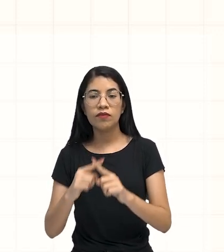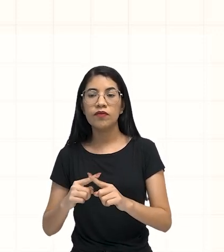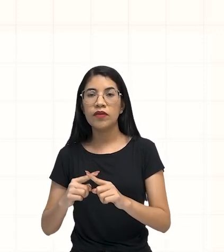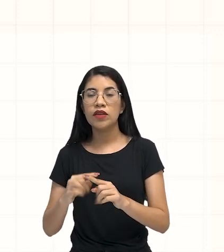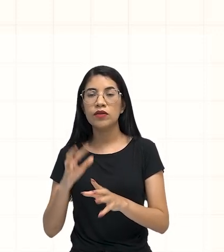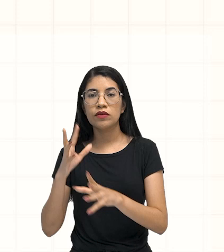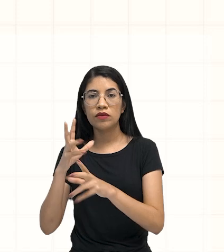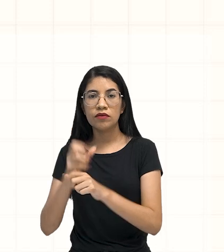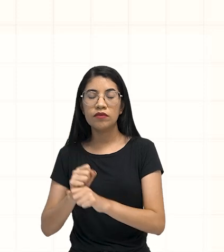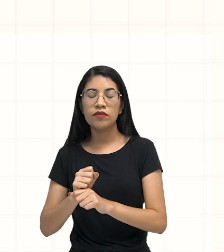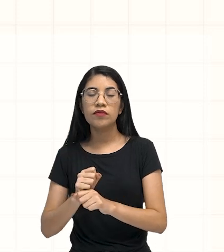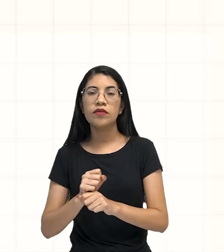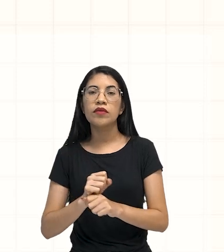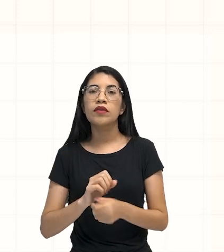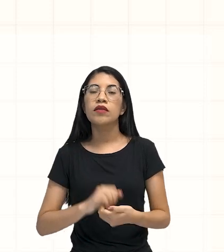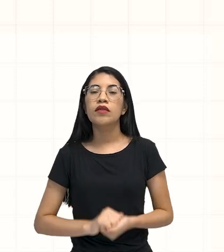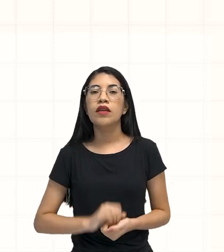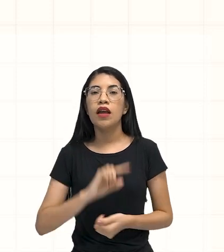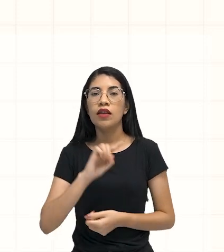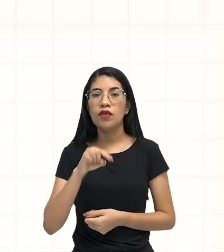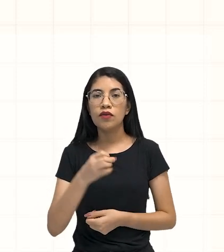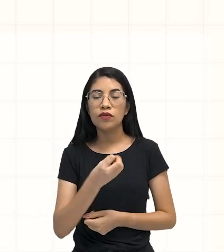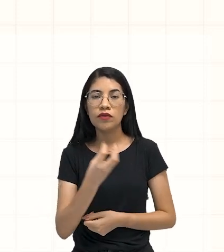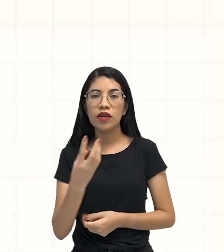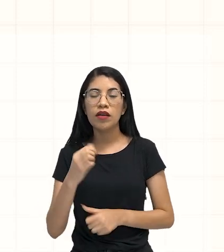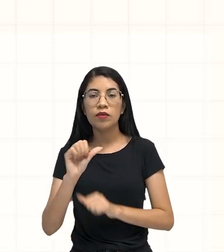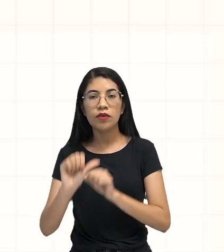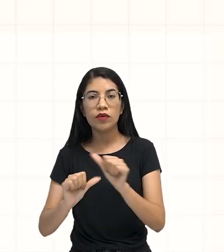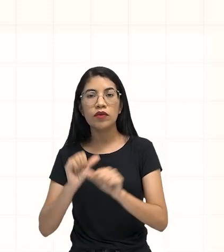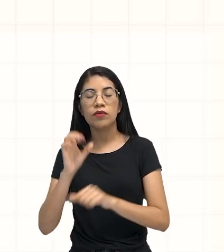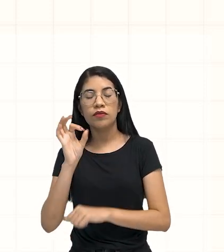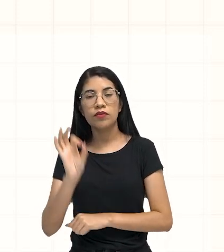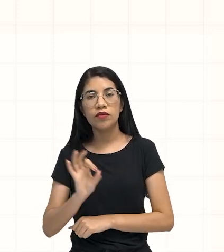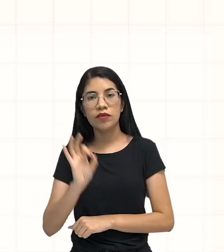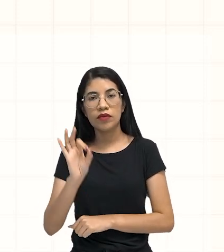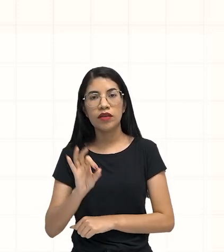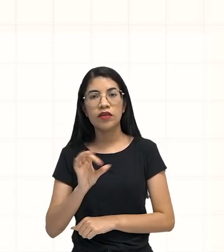Resultado decimal, transformando em porcentagem,